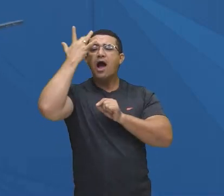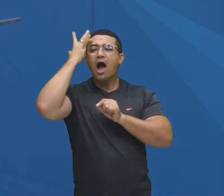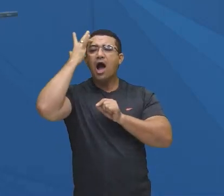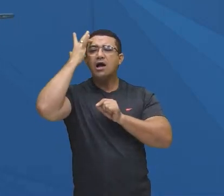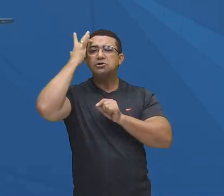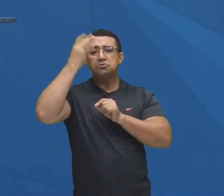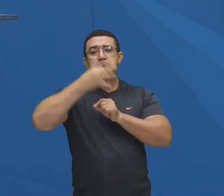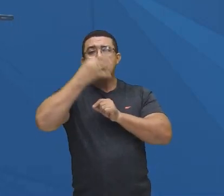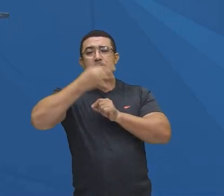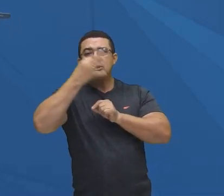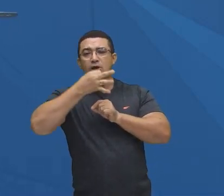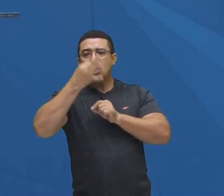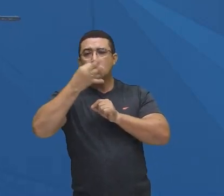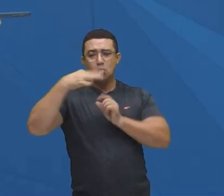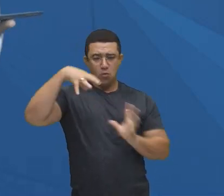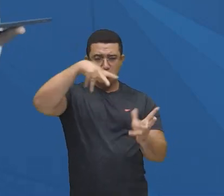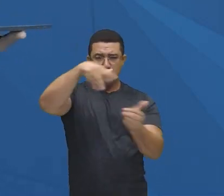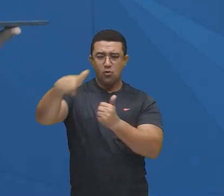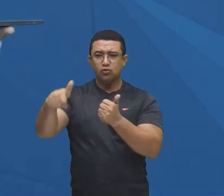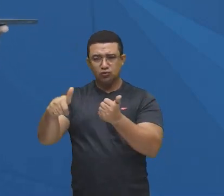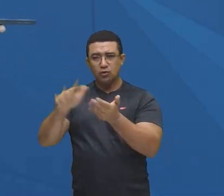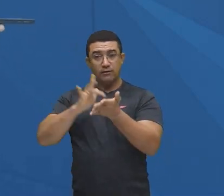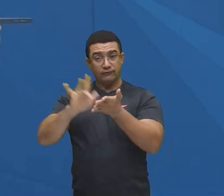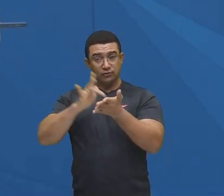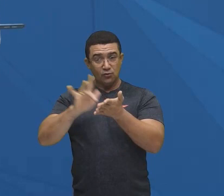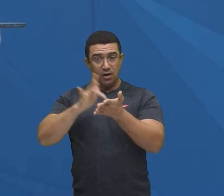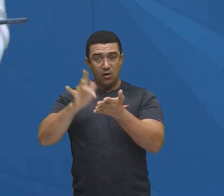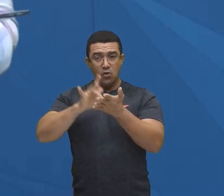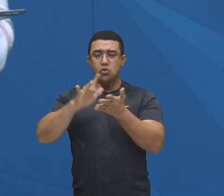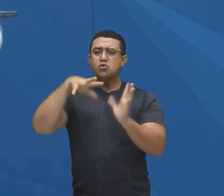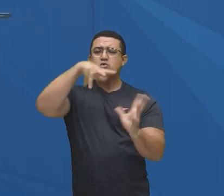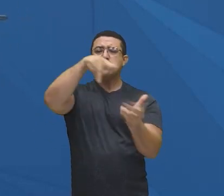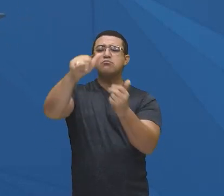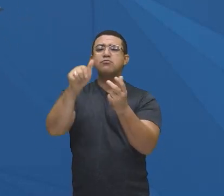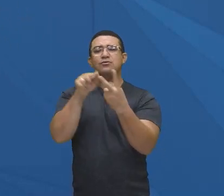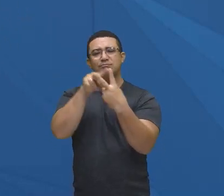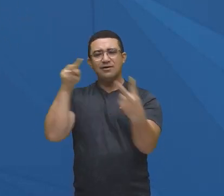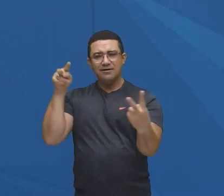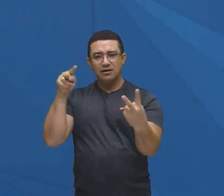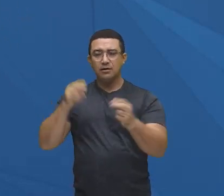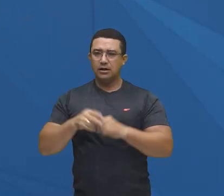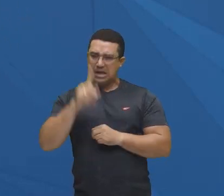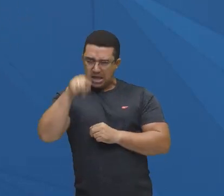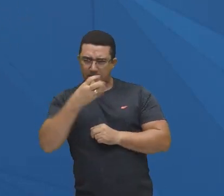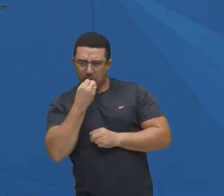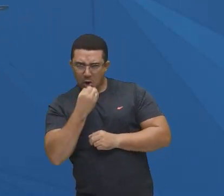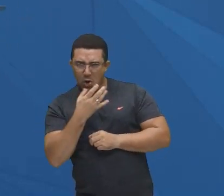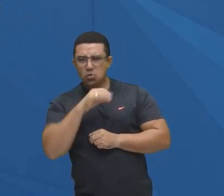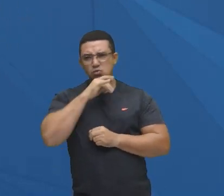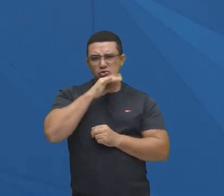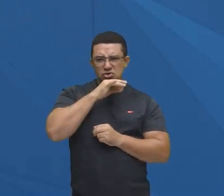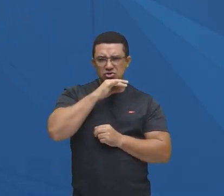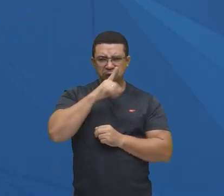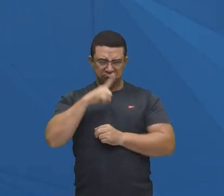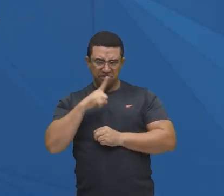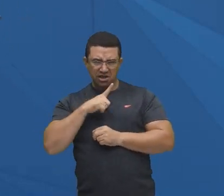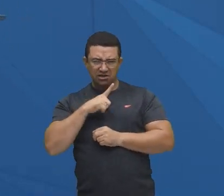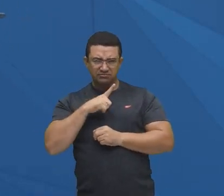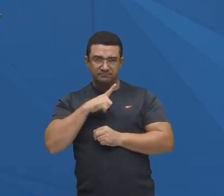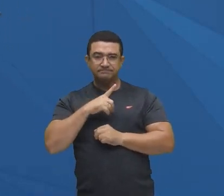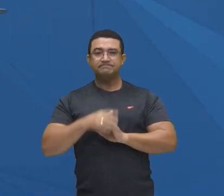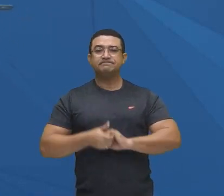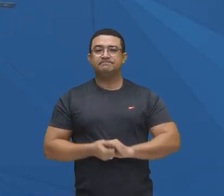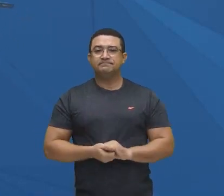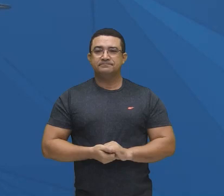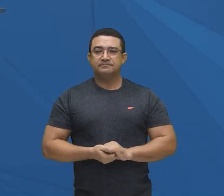ou do mundo digital, né? O que você acha que é, se é interessante, se é algo realmente que não existe. Olha só, a gente está